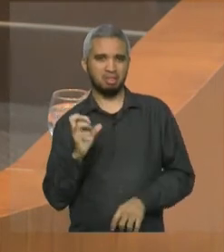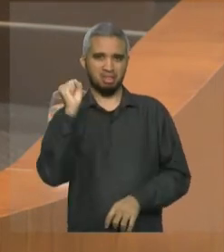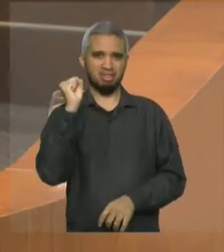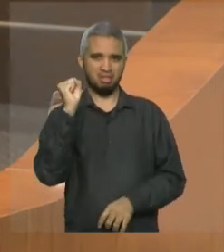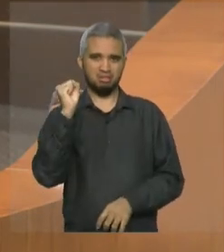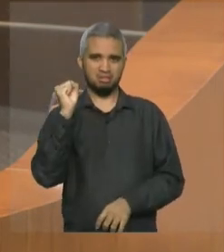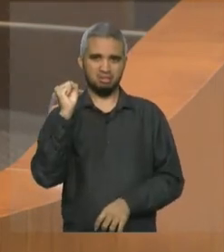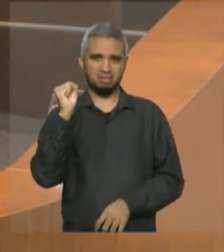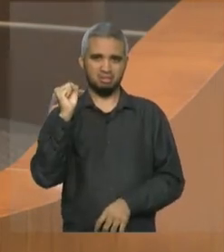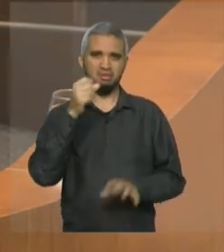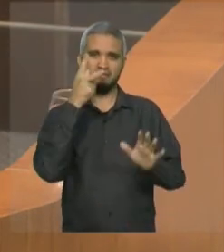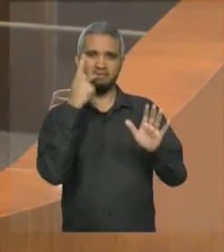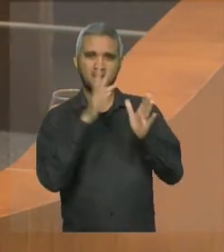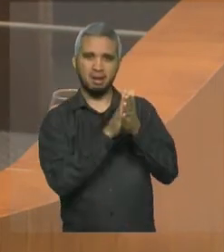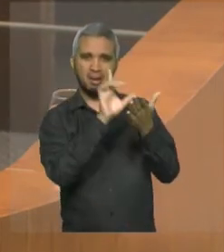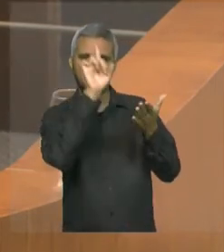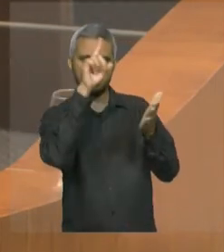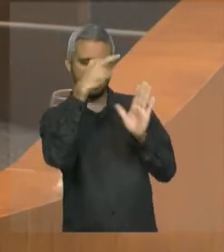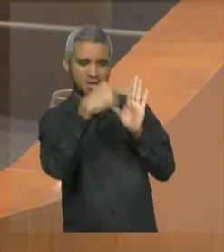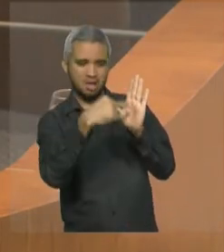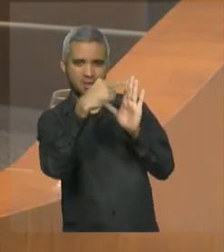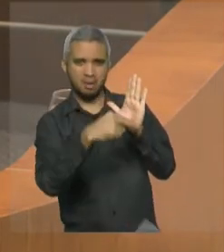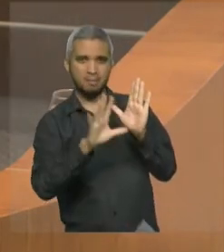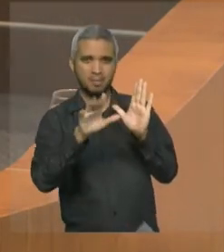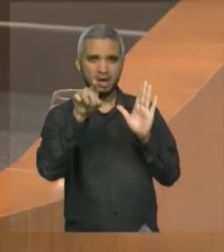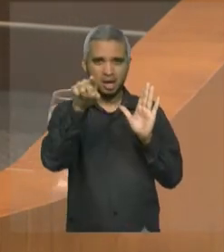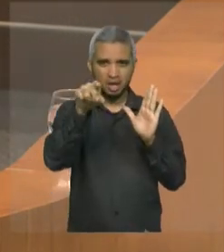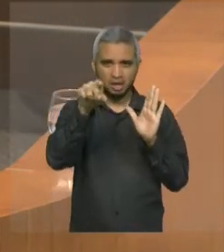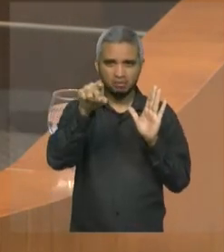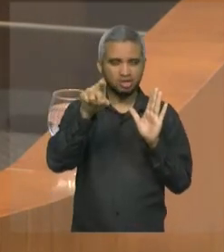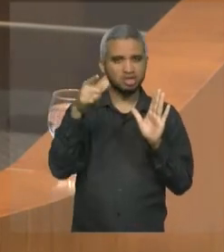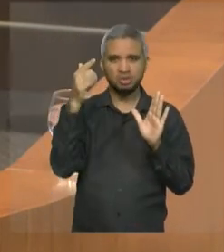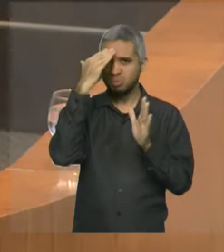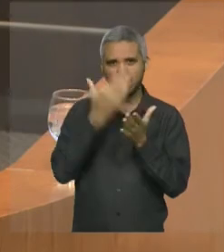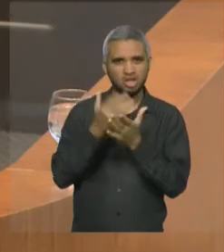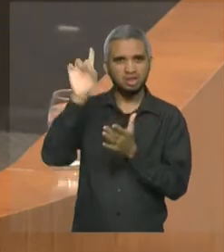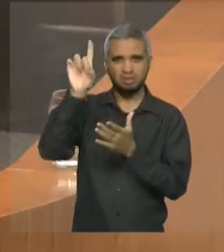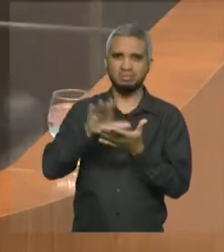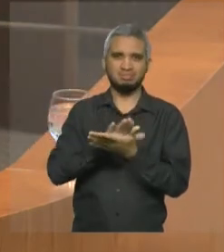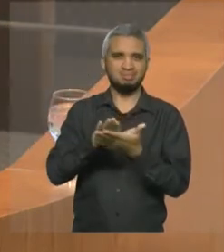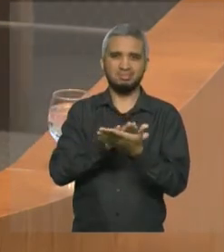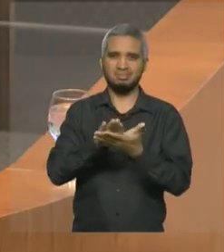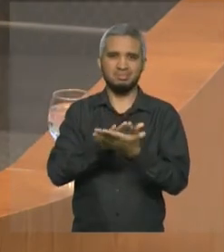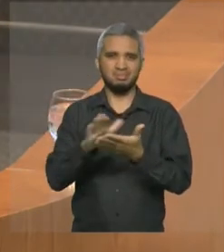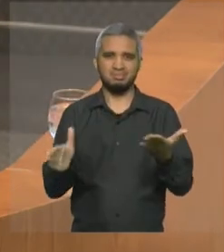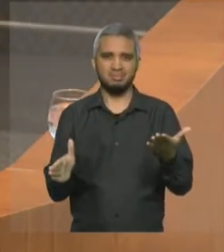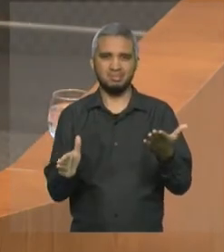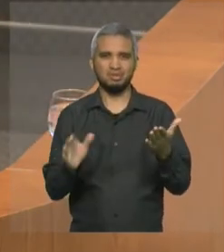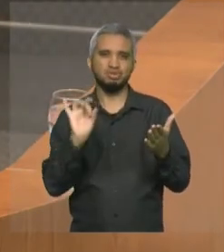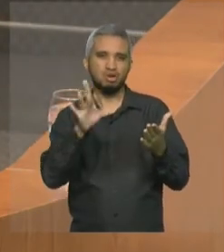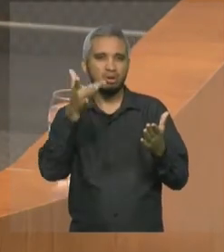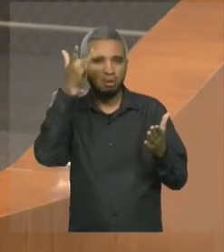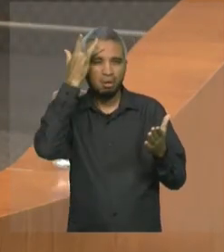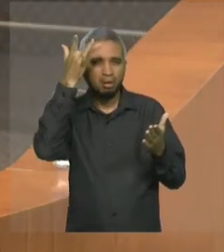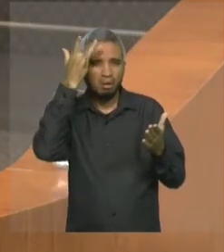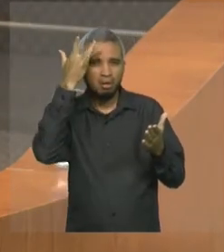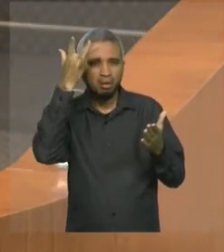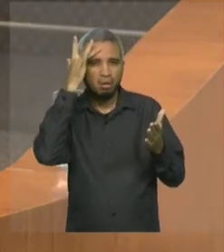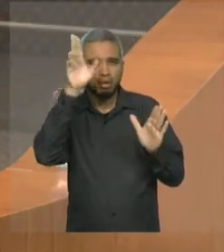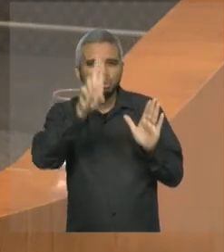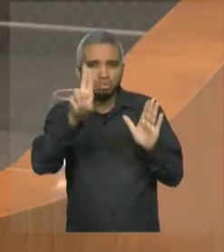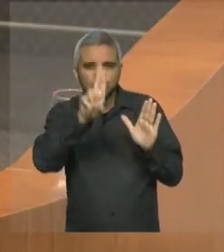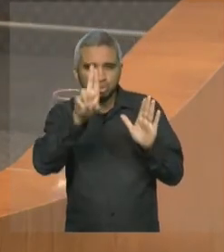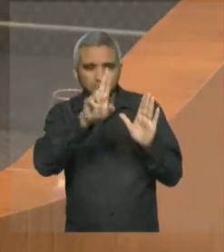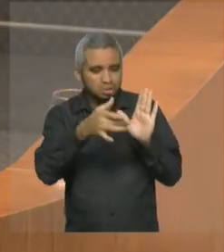para justificar o seu ateísmo. Tudo aquilo não é conhecimento bíblico. É apenas decorações de pouco, um Jeremias para